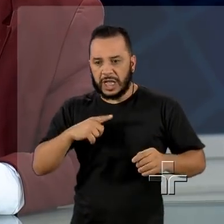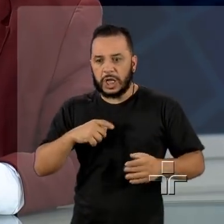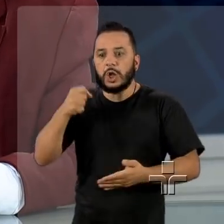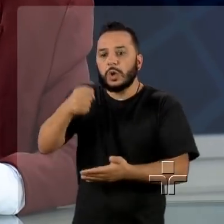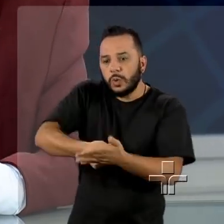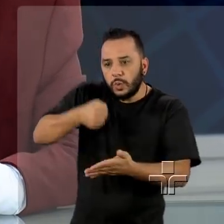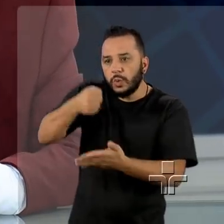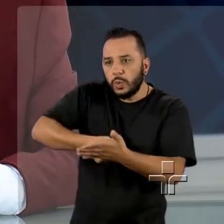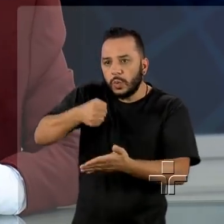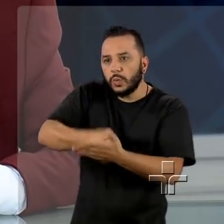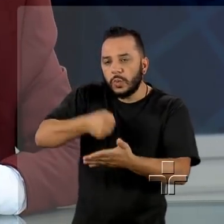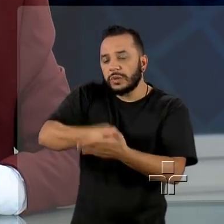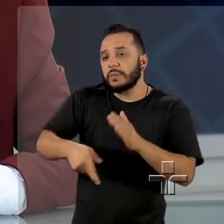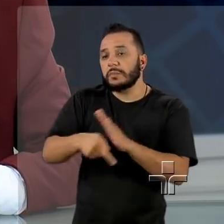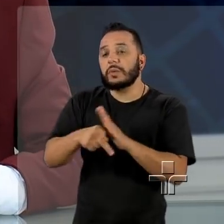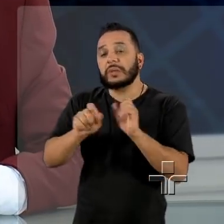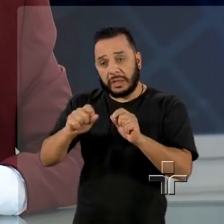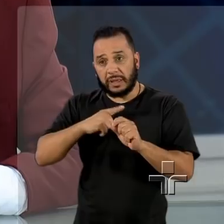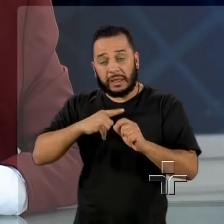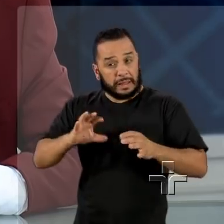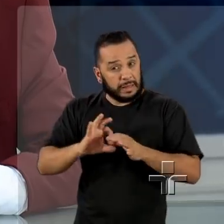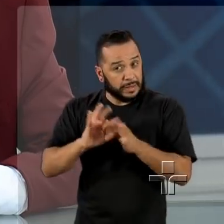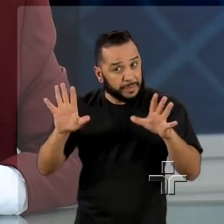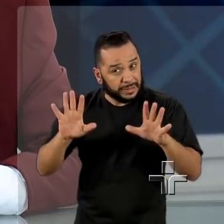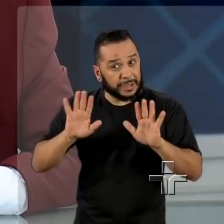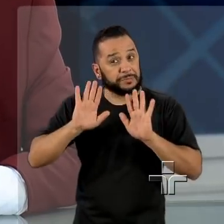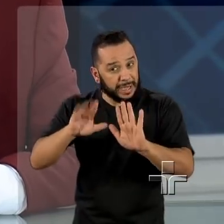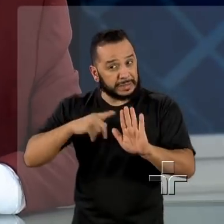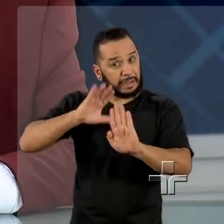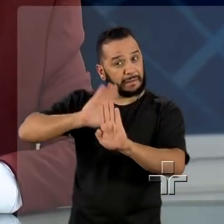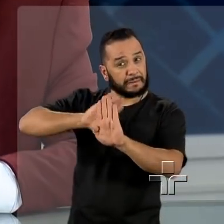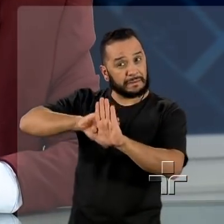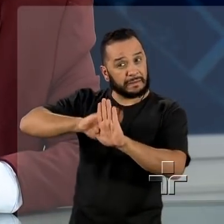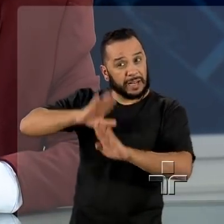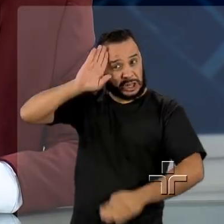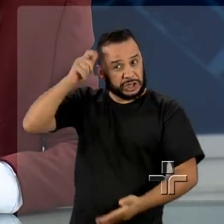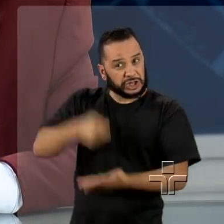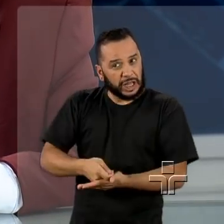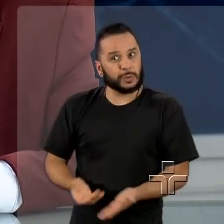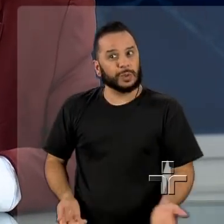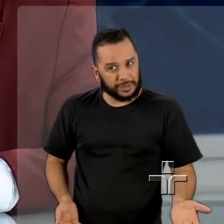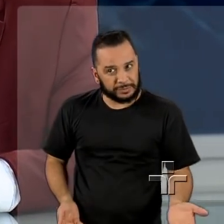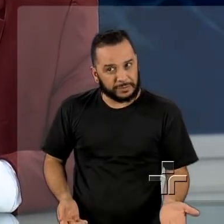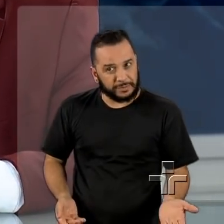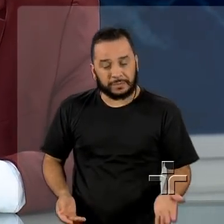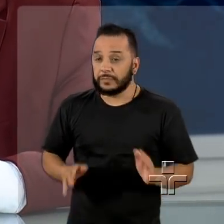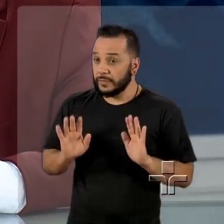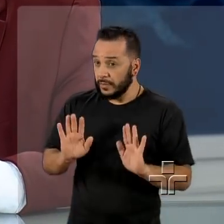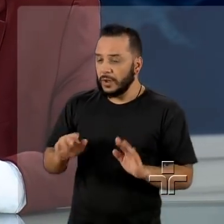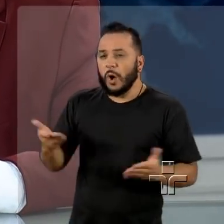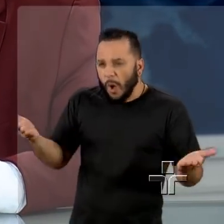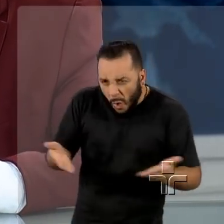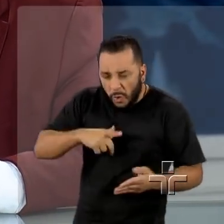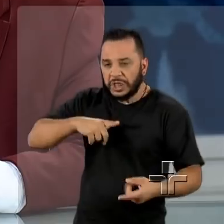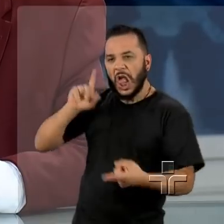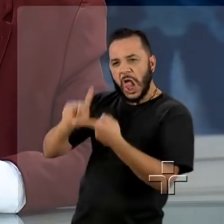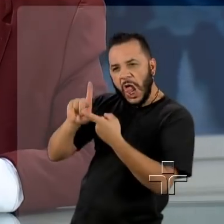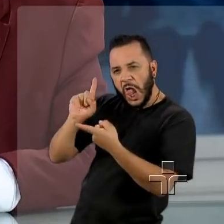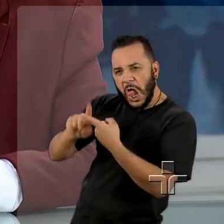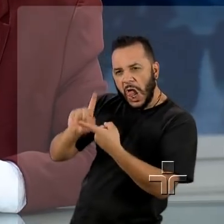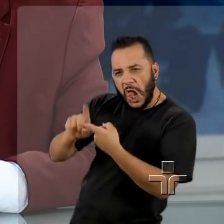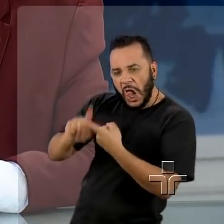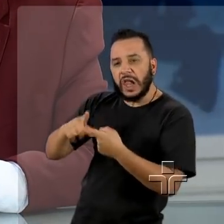de você dar dinheiro para as Forças Armadas, porque é necessário no país. O Exército, grosso modo, as Forças Armadas